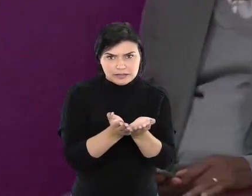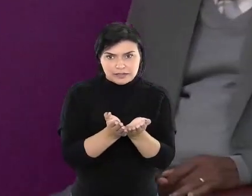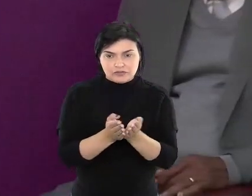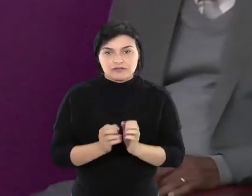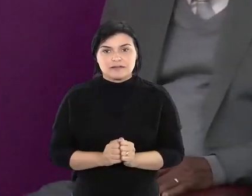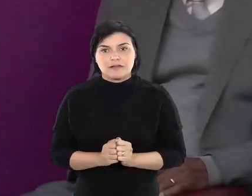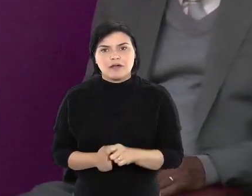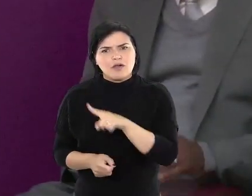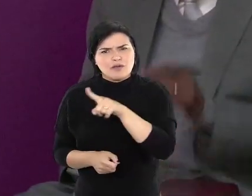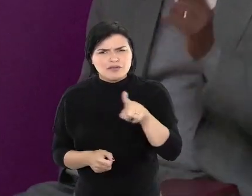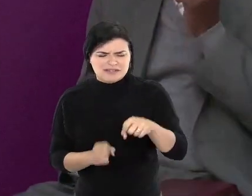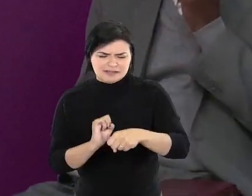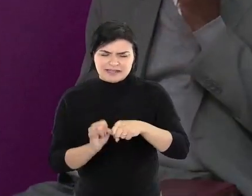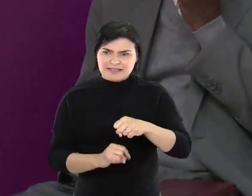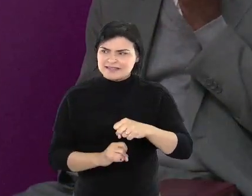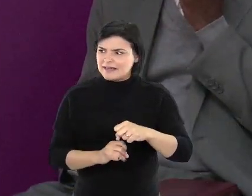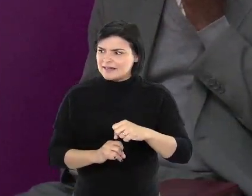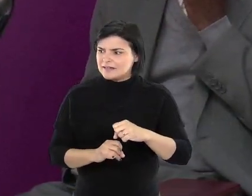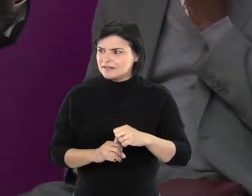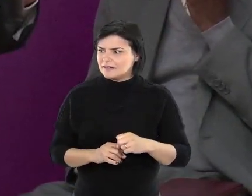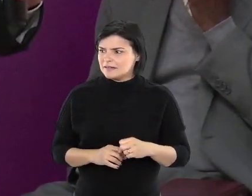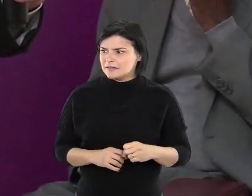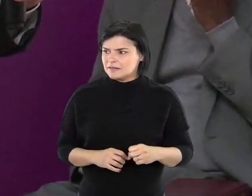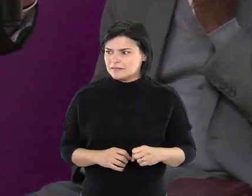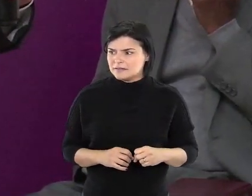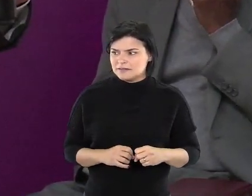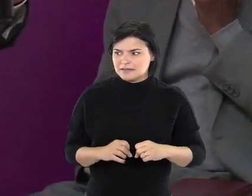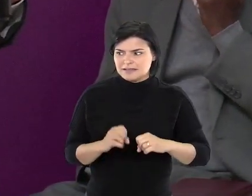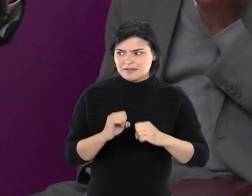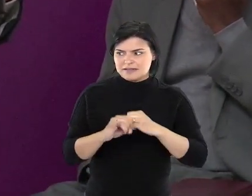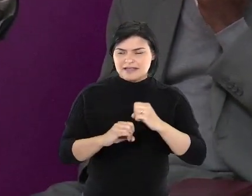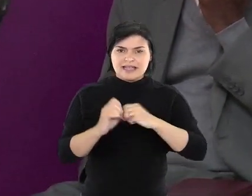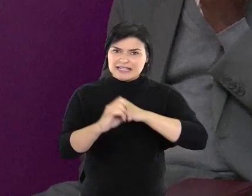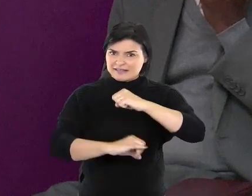fã de pastor fã de pregador